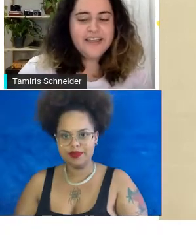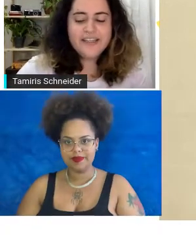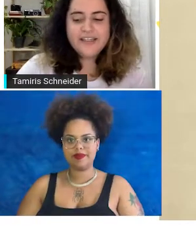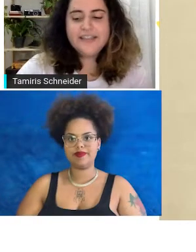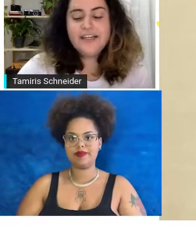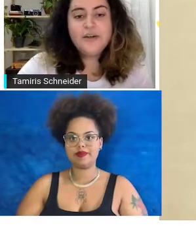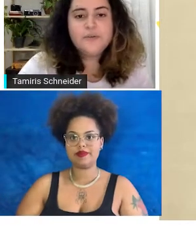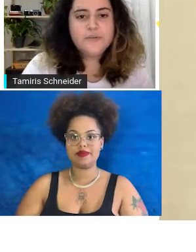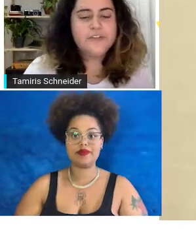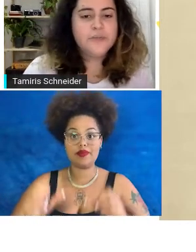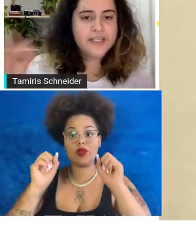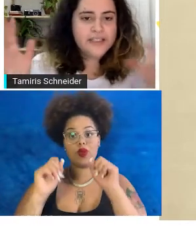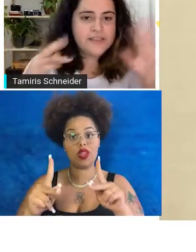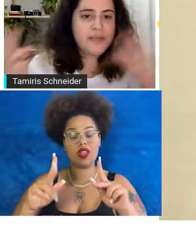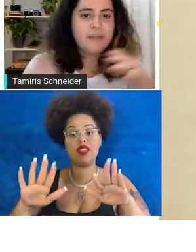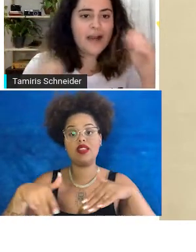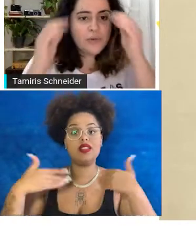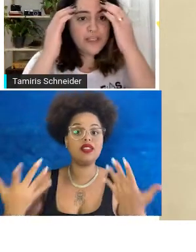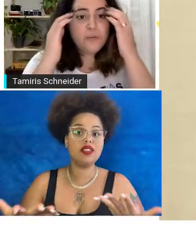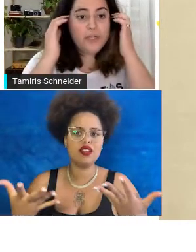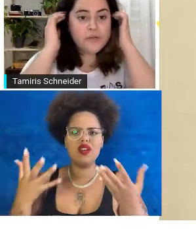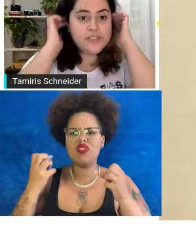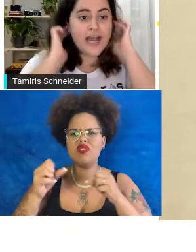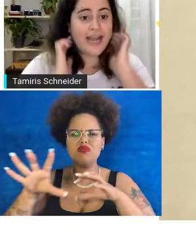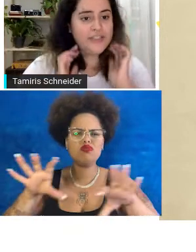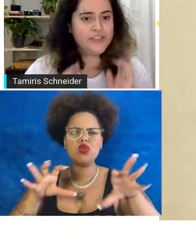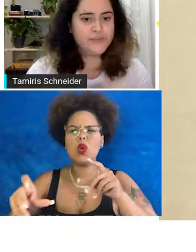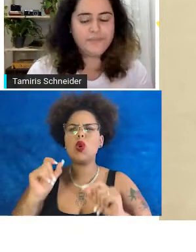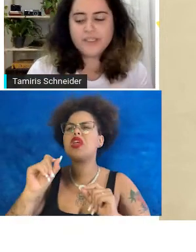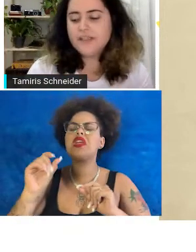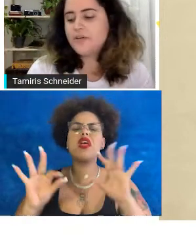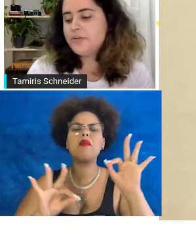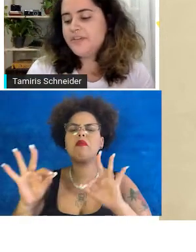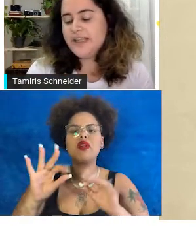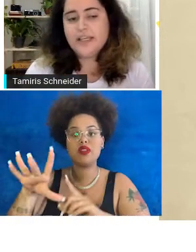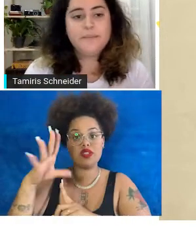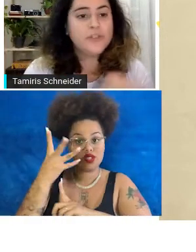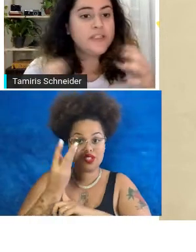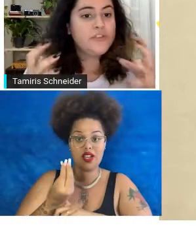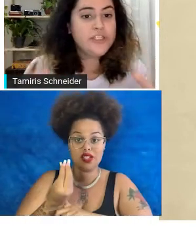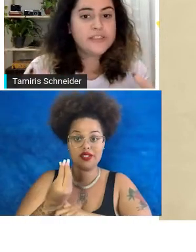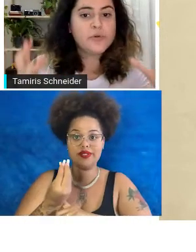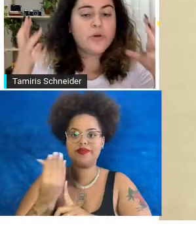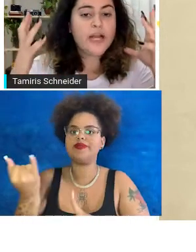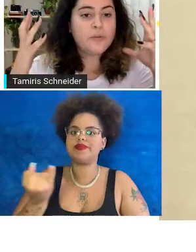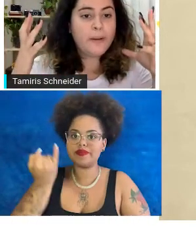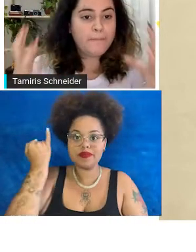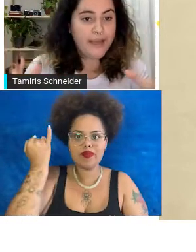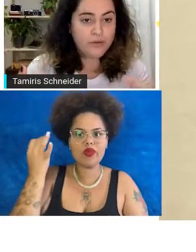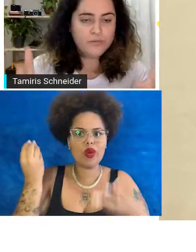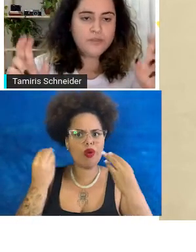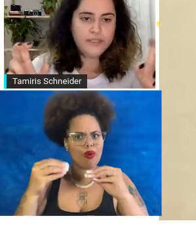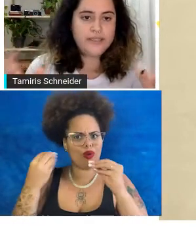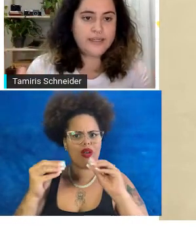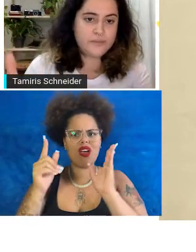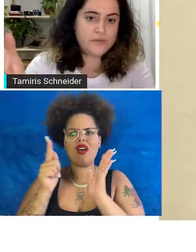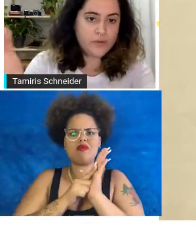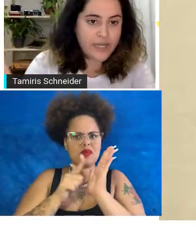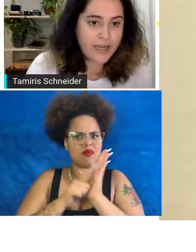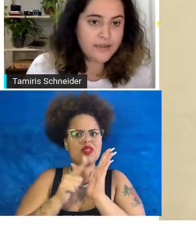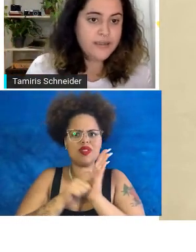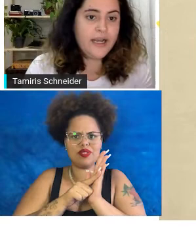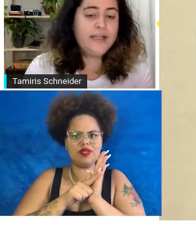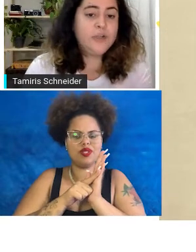Ok, então vamos aqui desmembrar o que é um plano de arte. Como eu falei, importantíssimo colocar no papel, entre